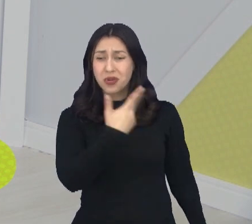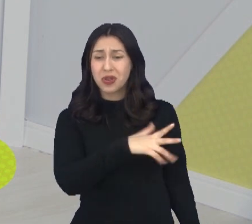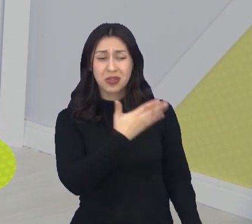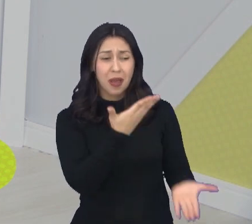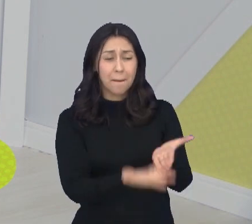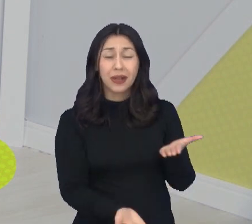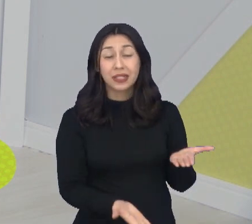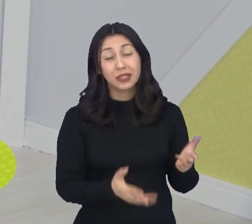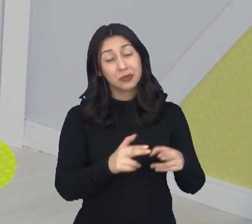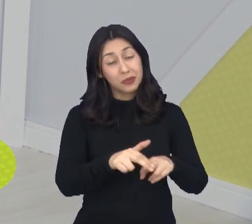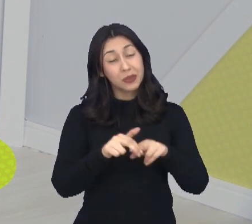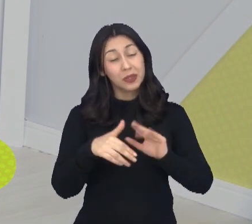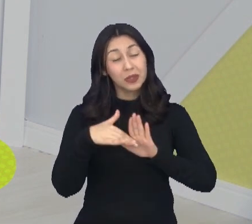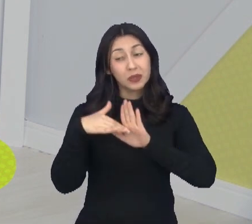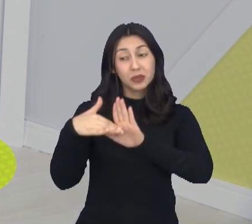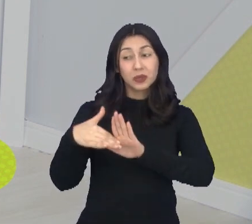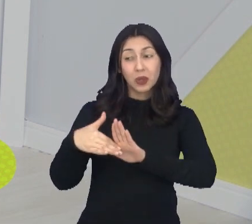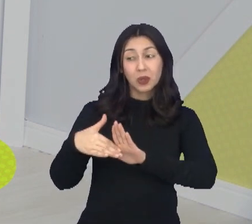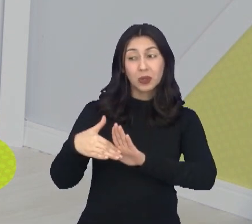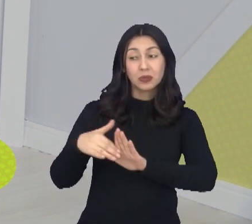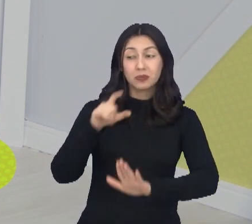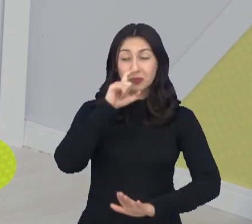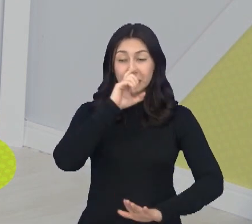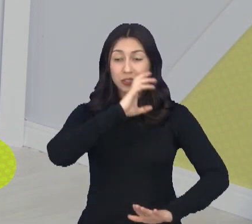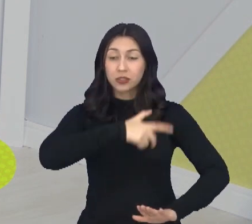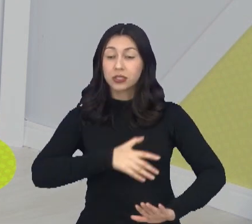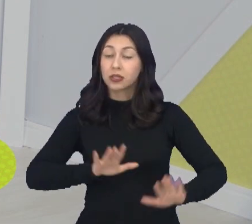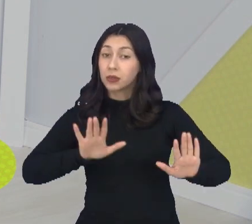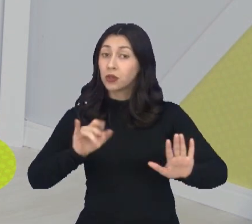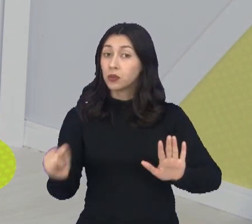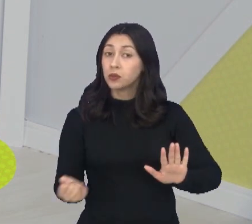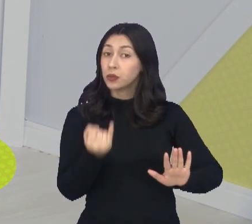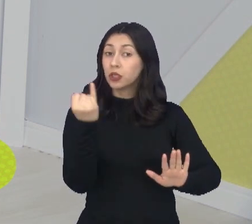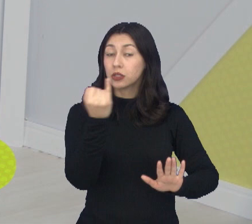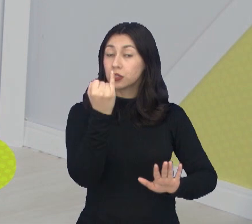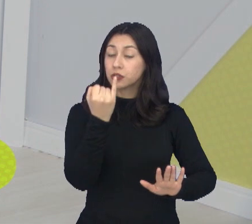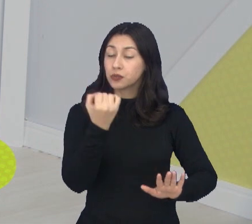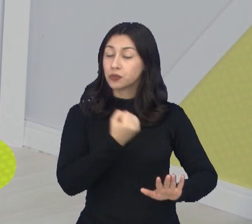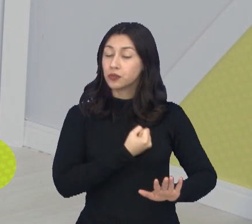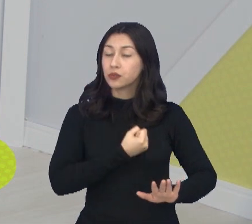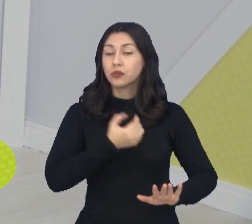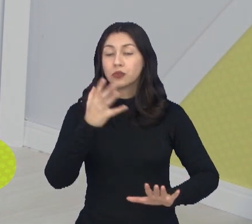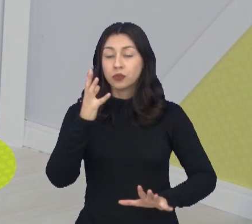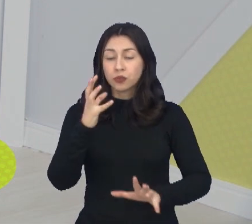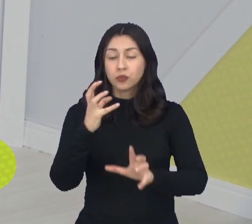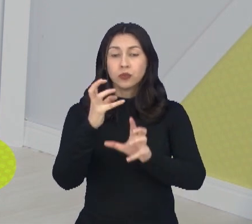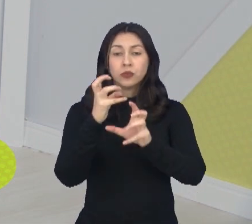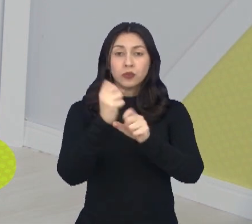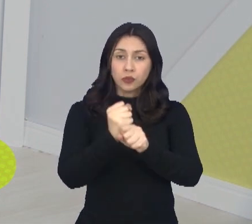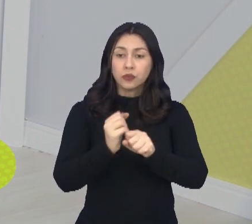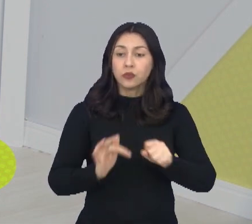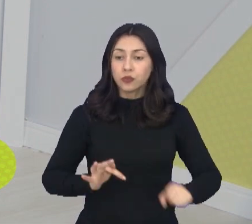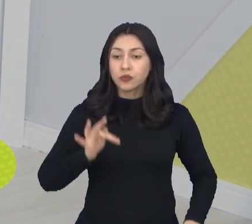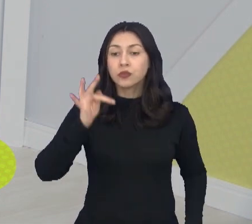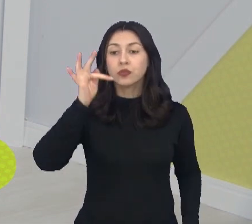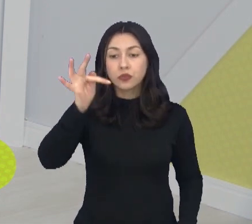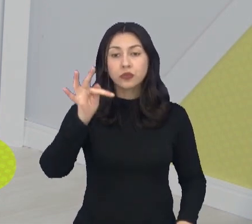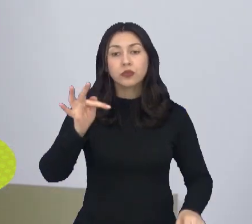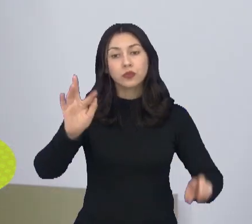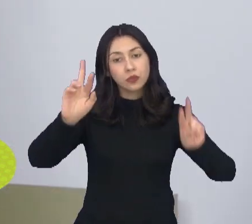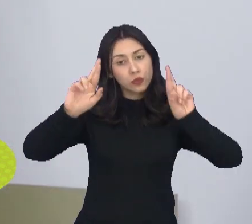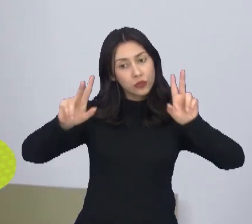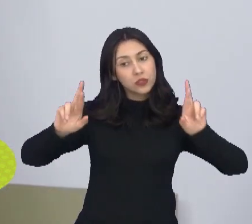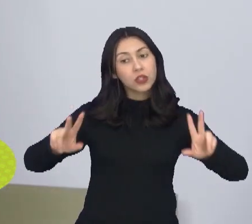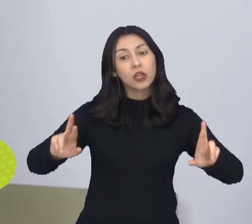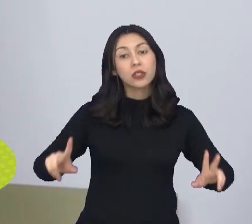ver, ajudou, o São José se igualou. O importante é somar pontos, que pode ser o diferencial lá no mata-mata das quartas de final.